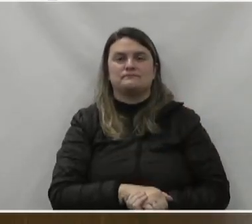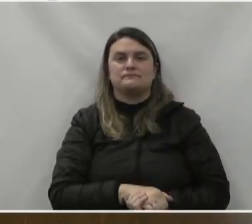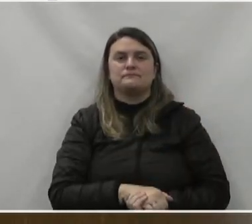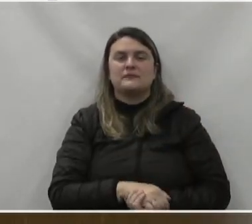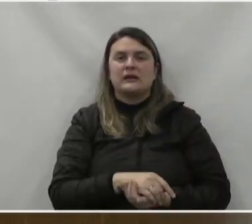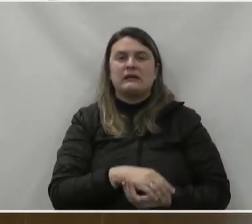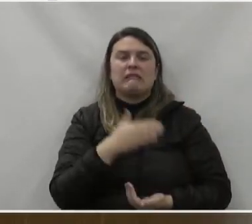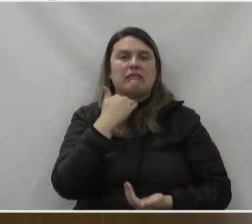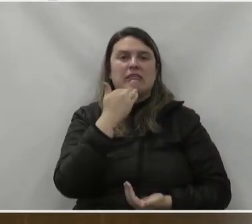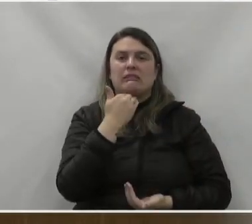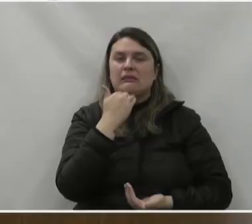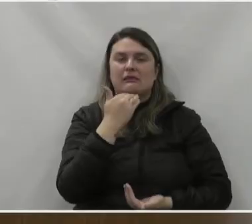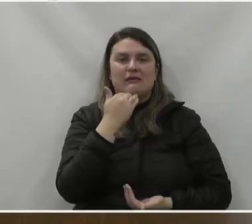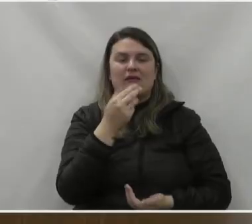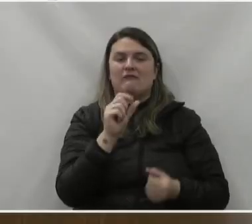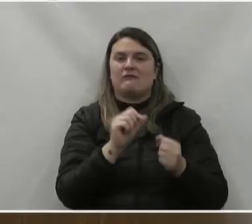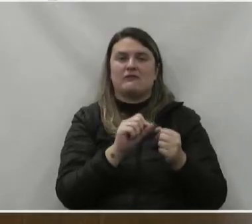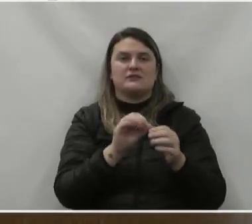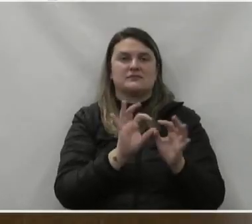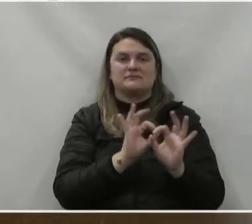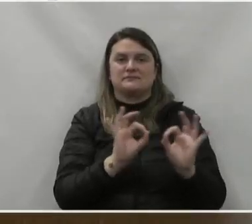pessoal? Ninguém faz nada.